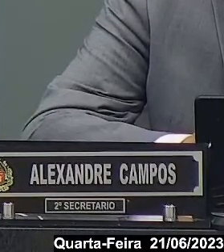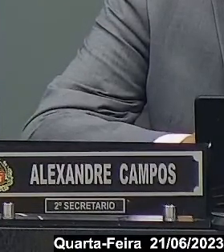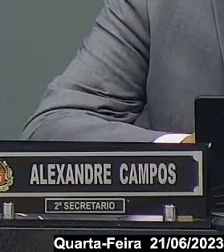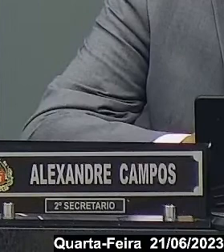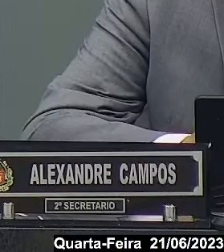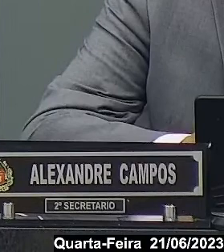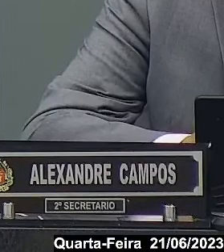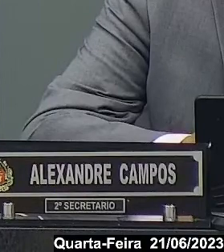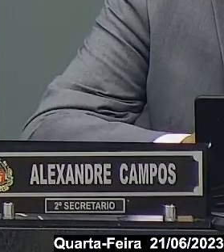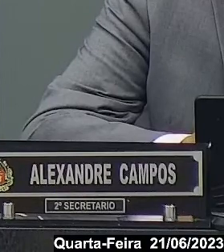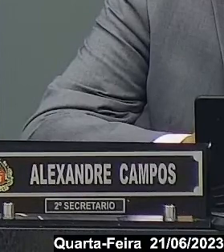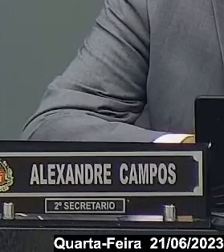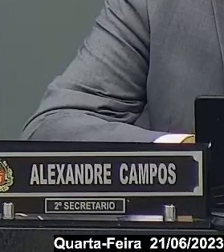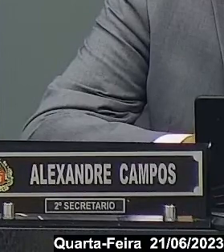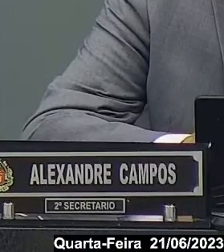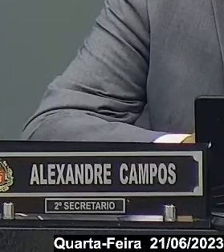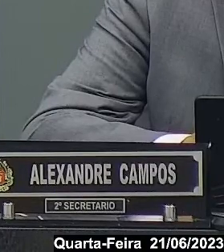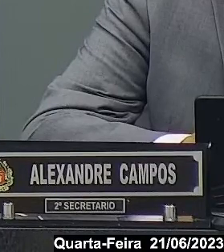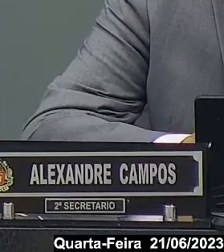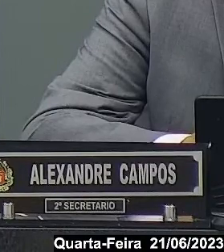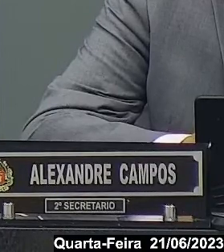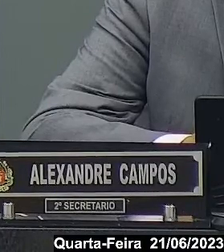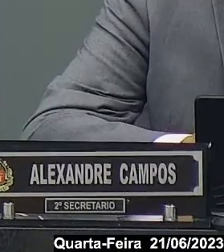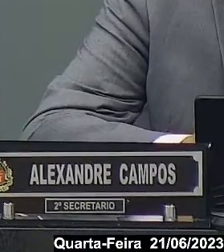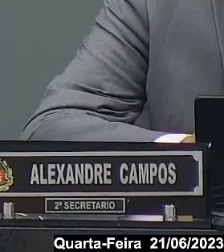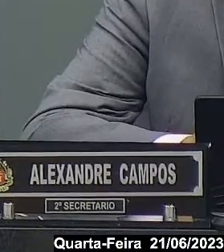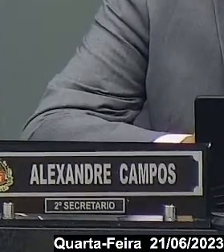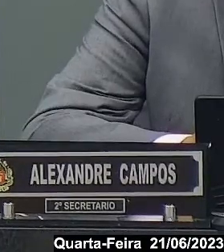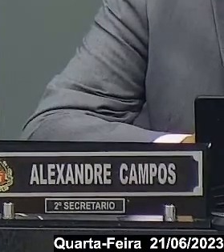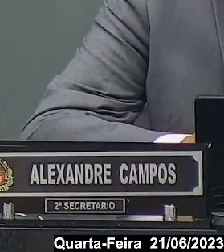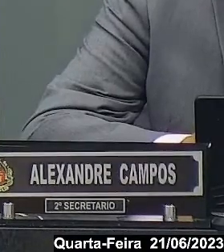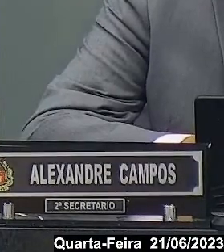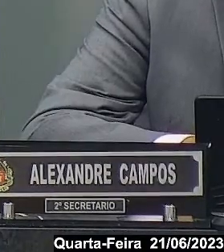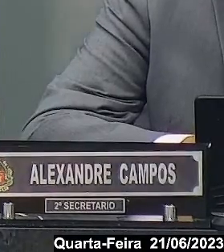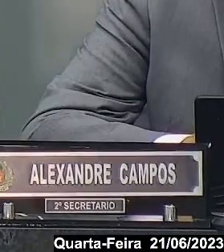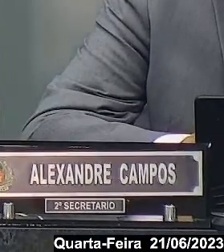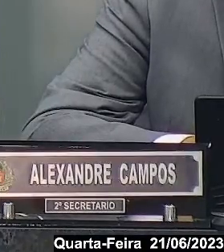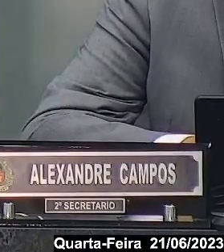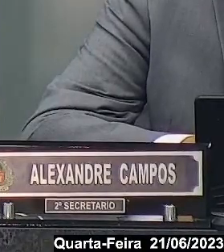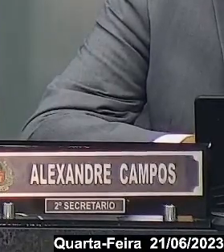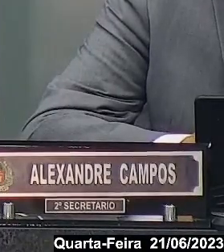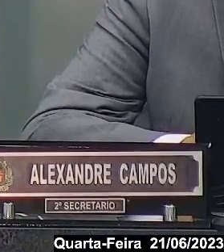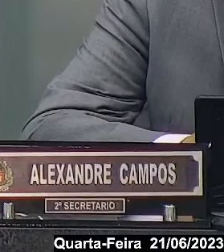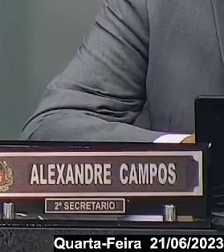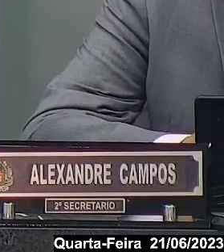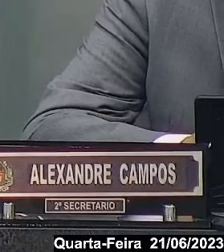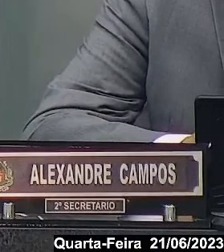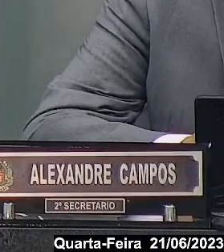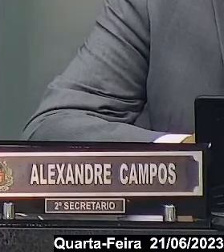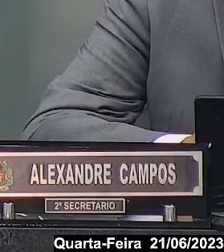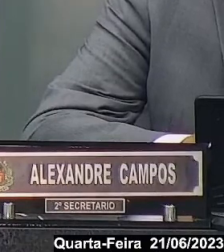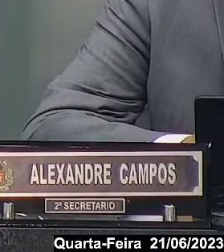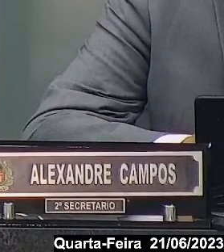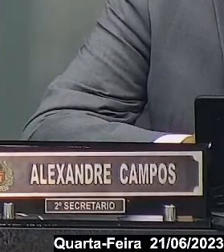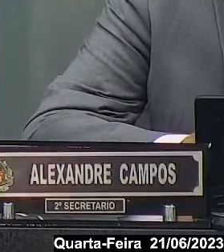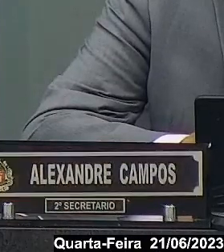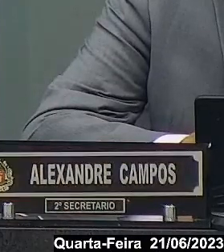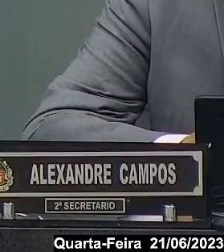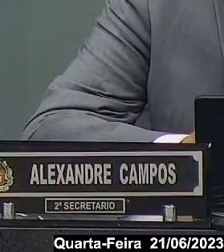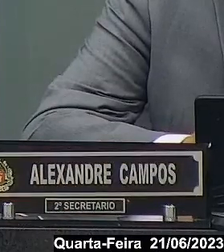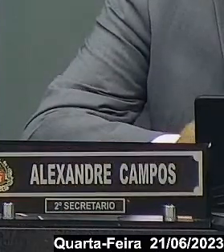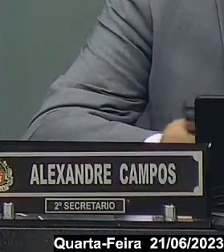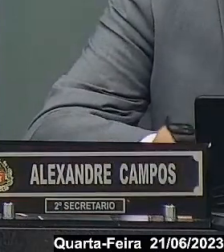primeiro secretário pelo vereador senhor Leandro de Souza, tendo assinado a lista de presentes verantes, Abidã Henrique da